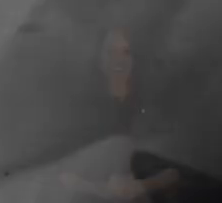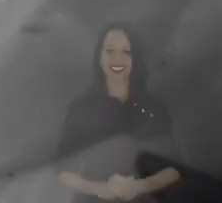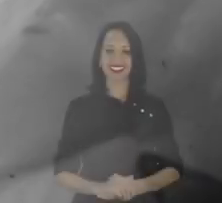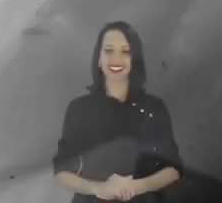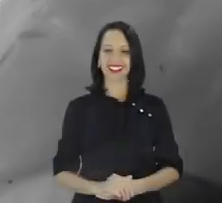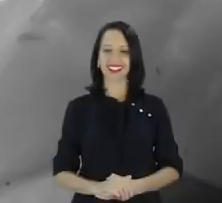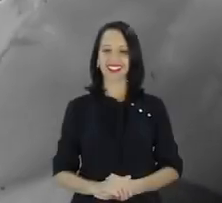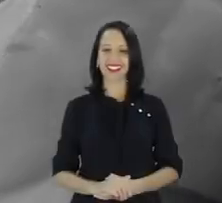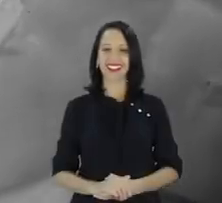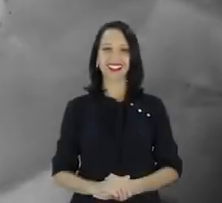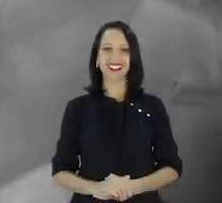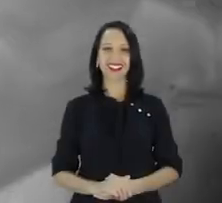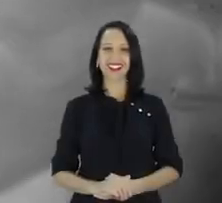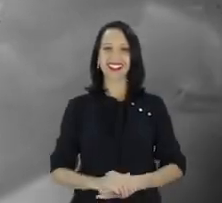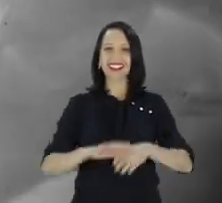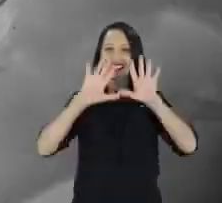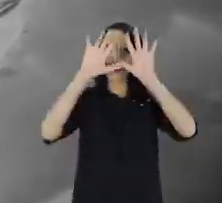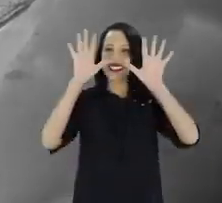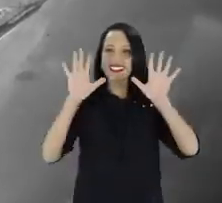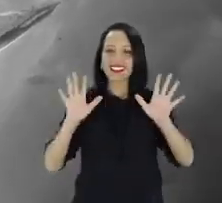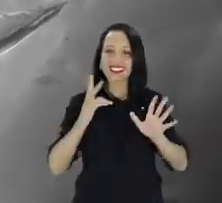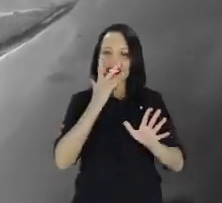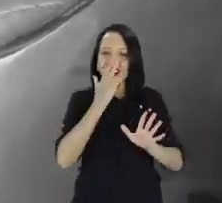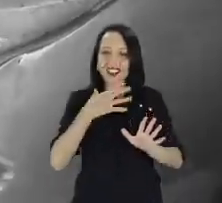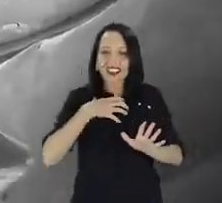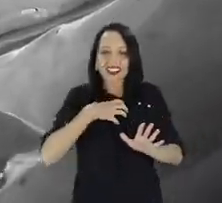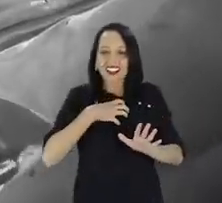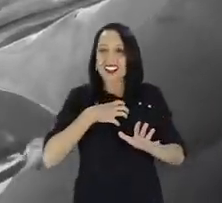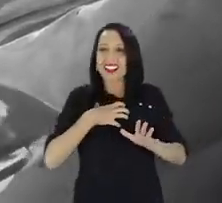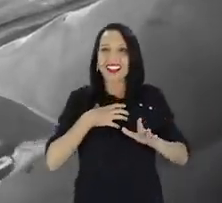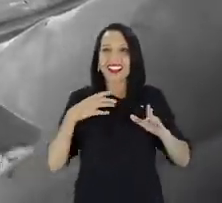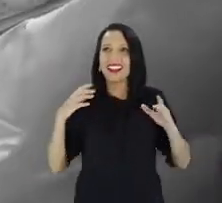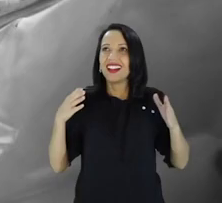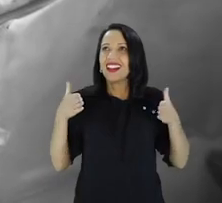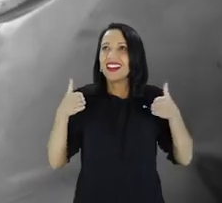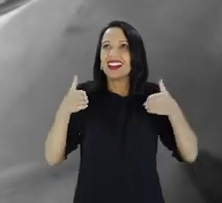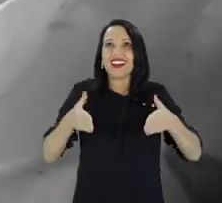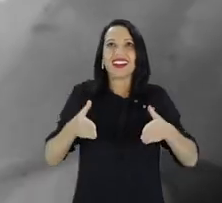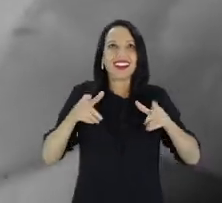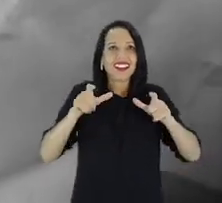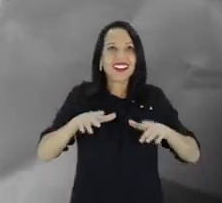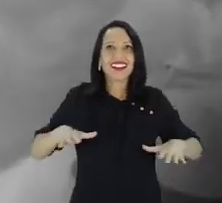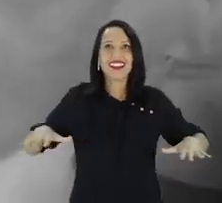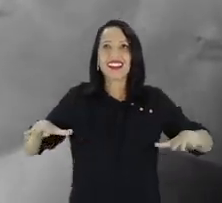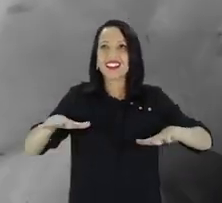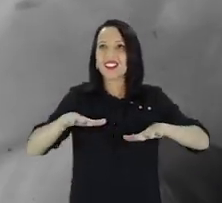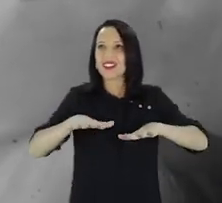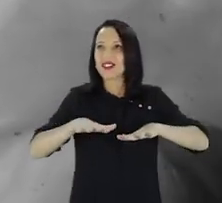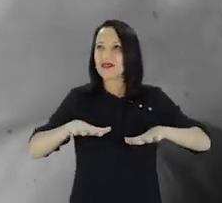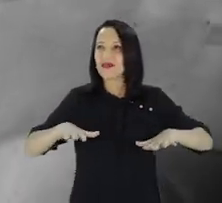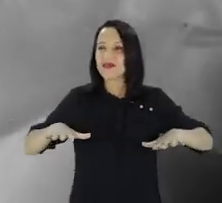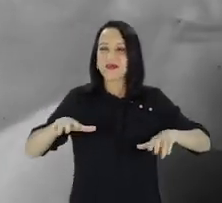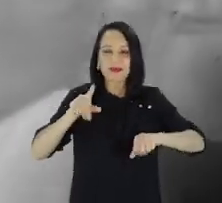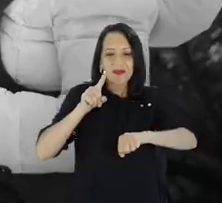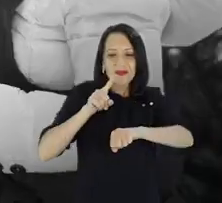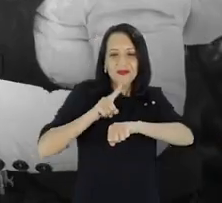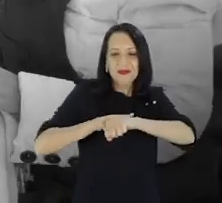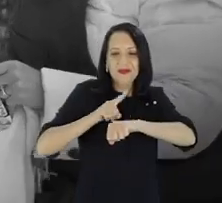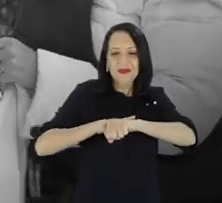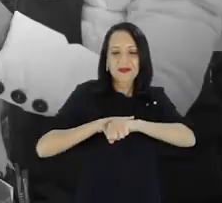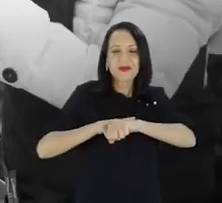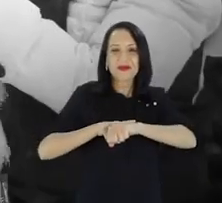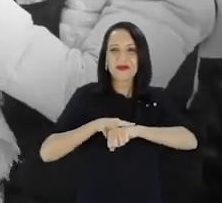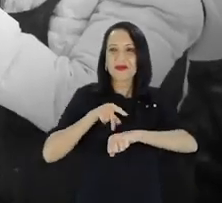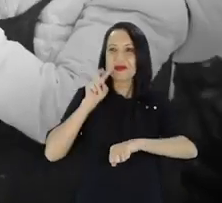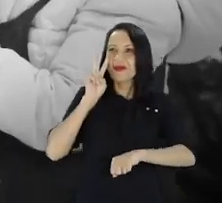e de repente pode ser que ele tava entrando no lugar assim e teve uma hora em que